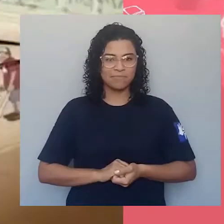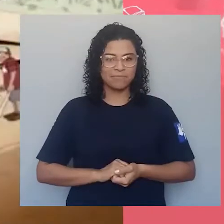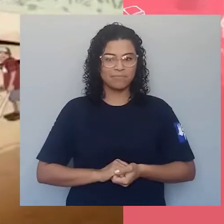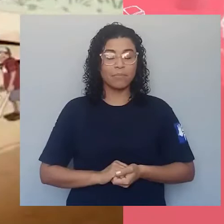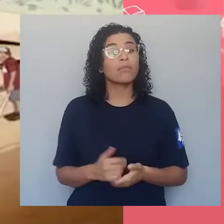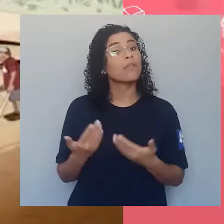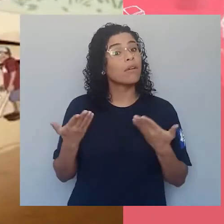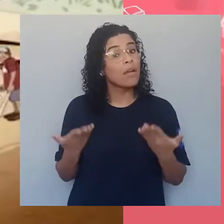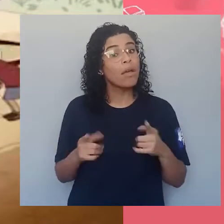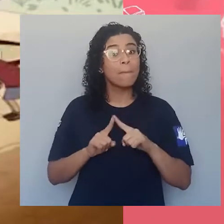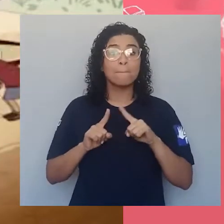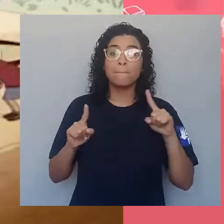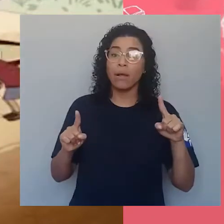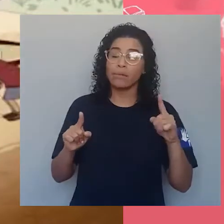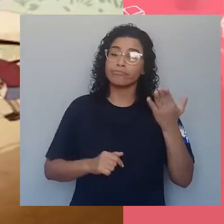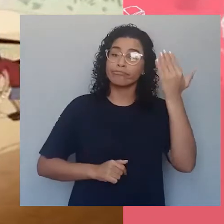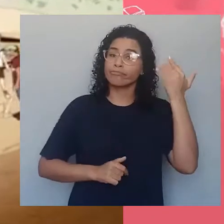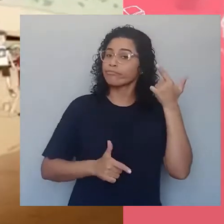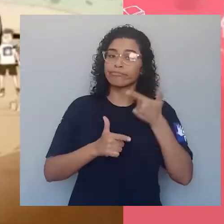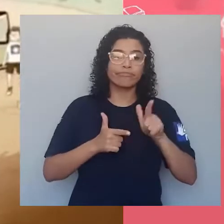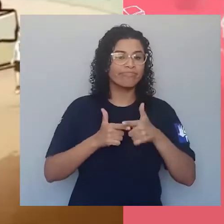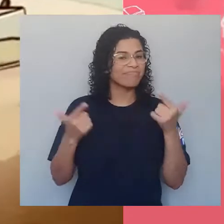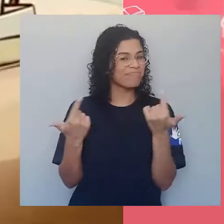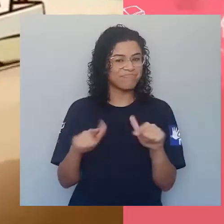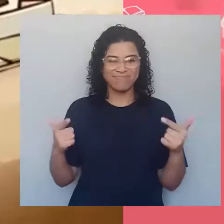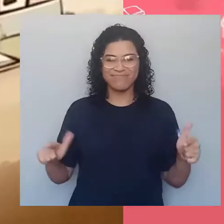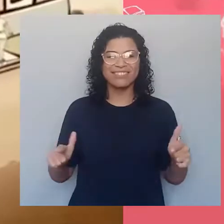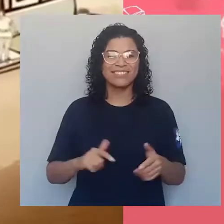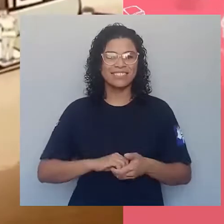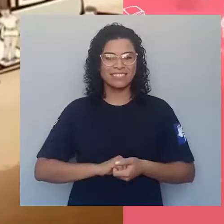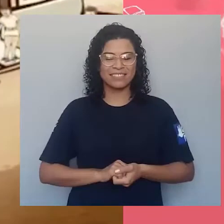É, mas no meu tempo não tinha esse problema.